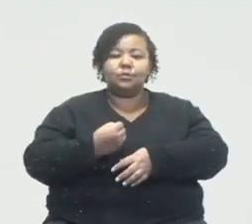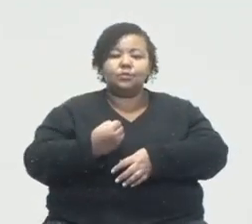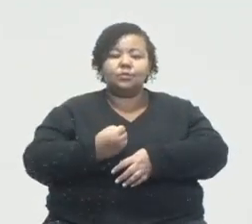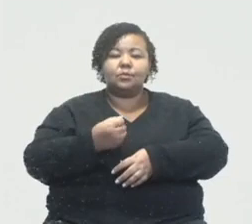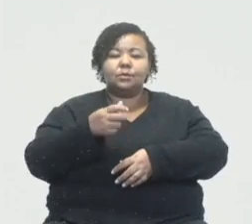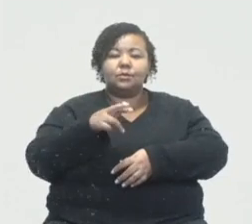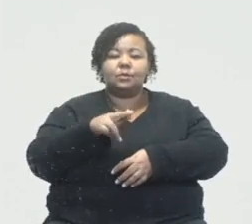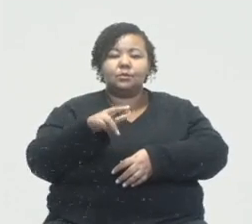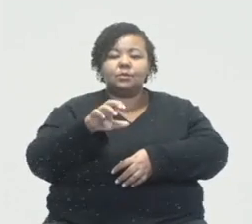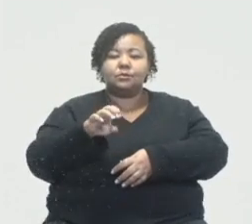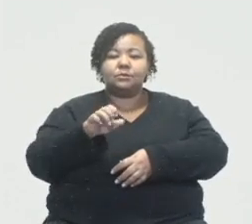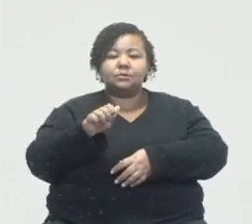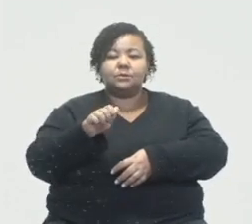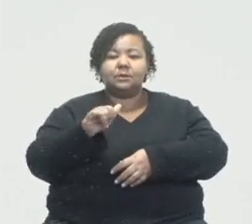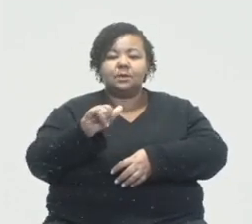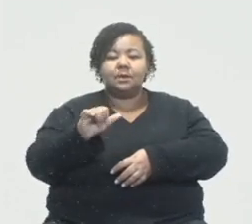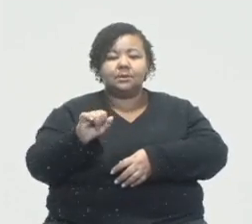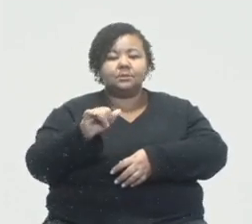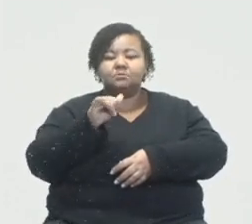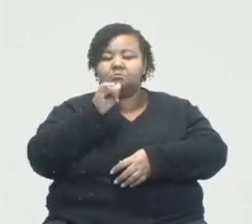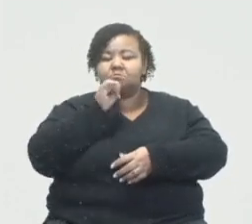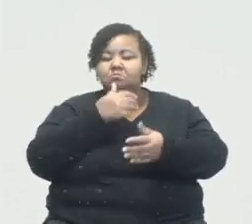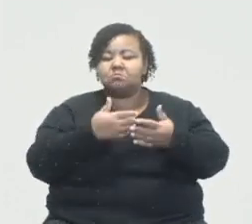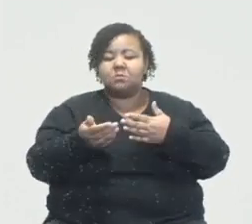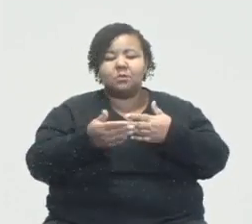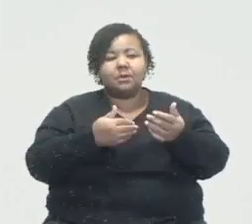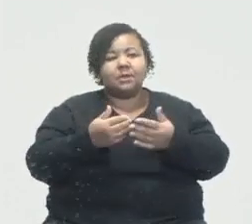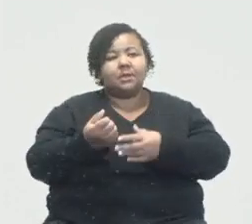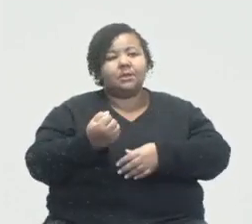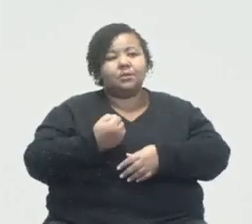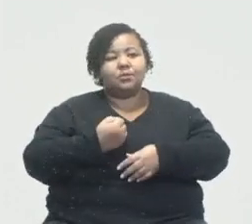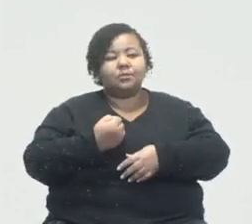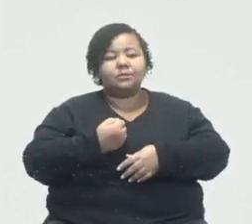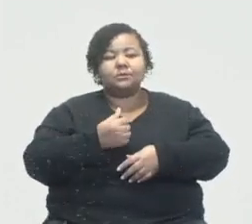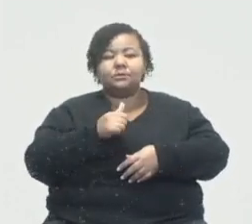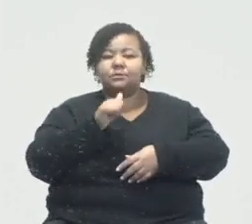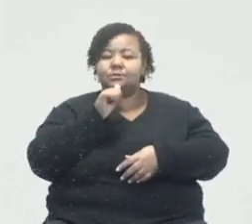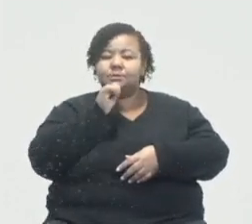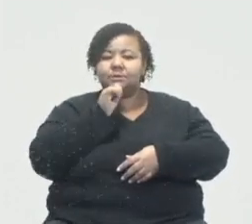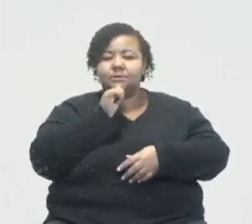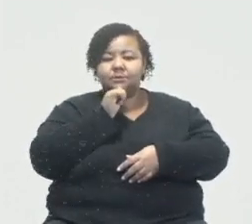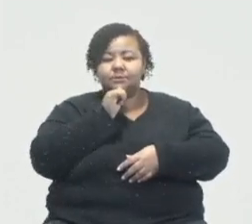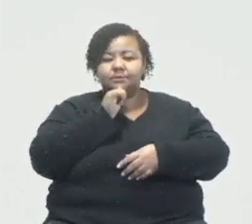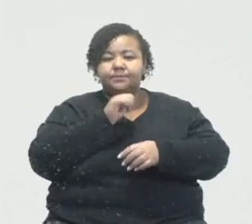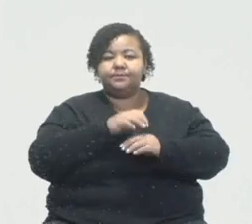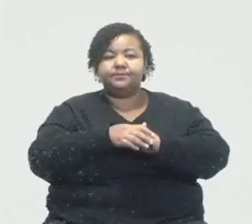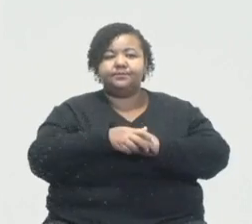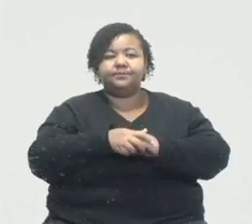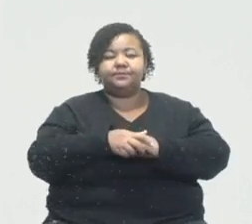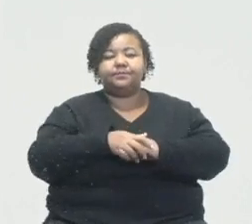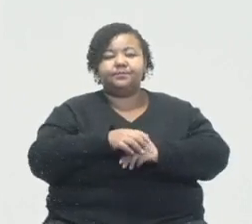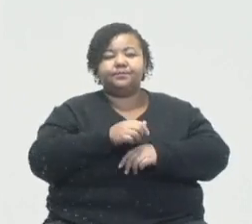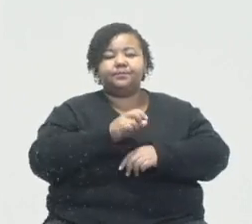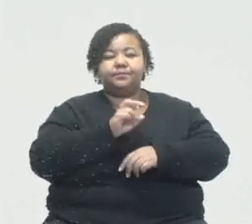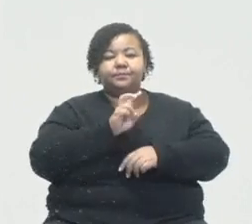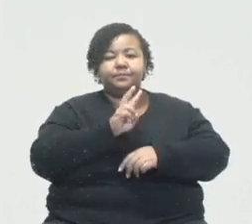se fôssemos pegar qualquer número, vamos dizer que temos